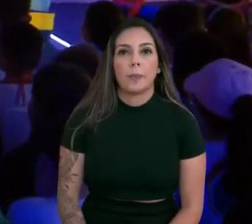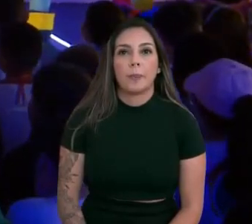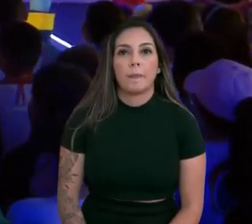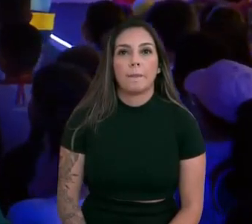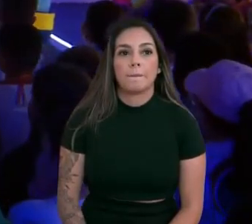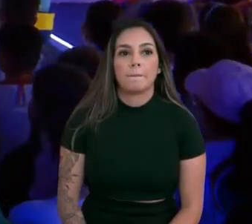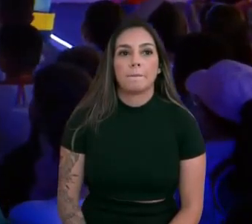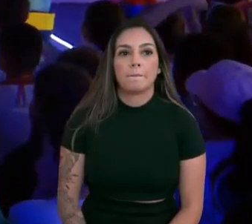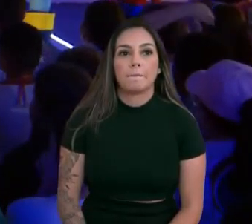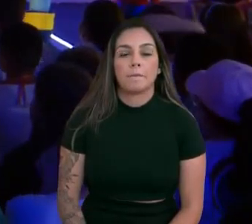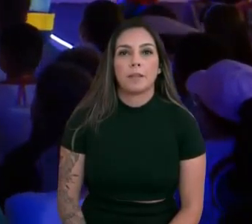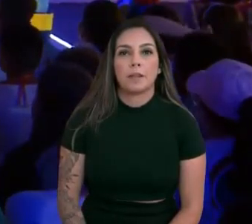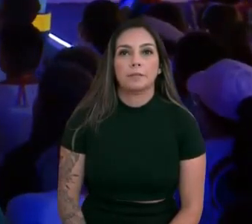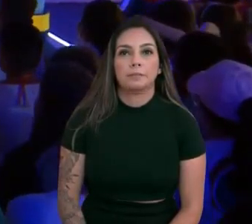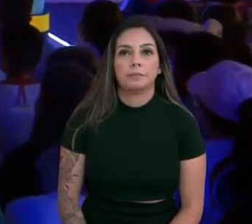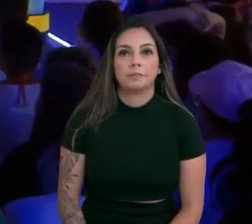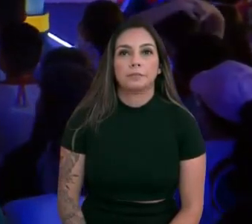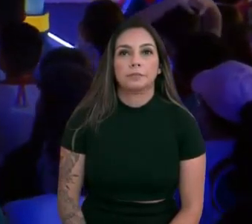Socorro! E aí, ó?